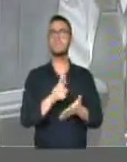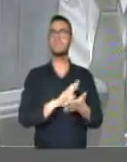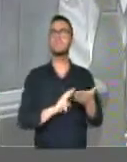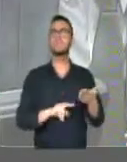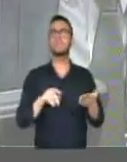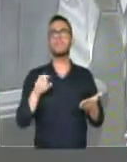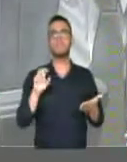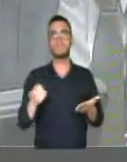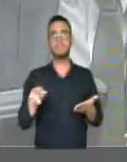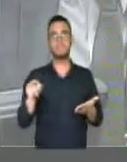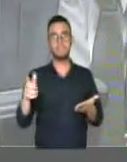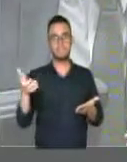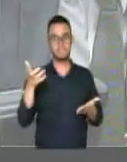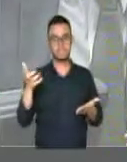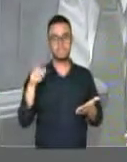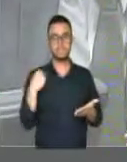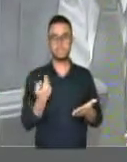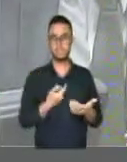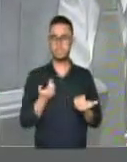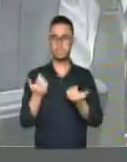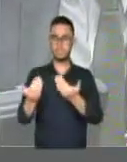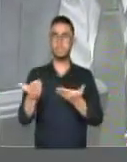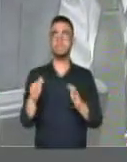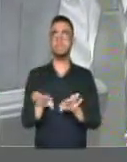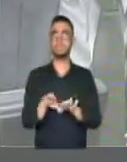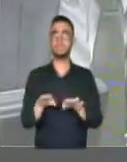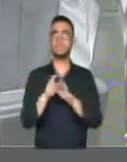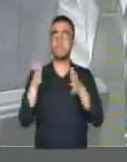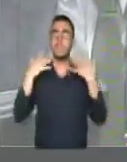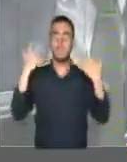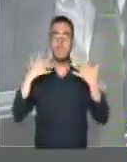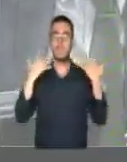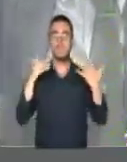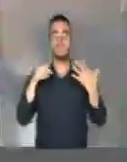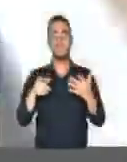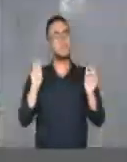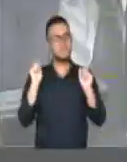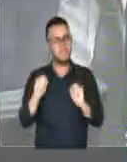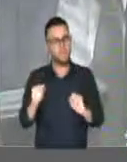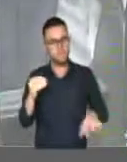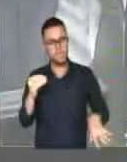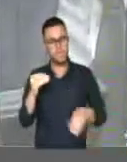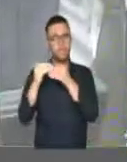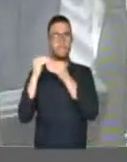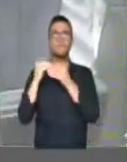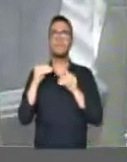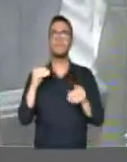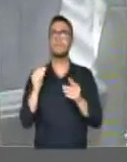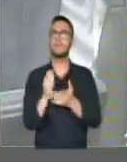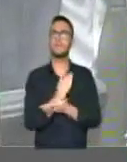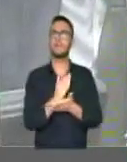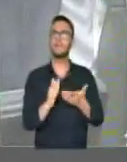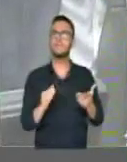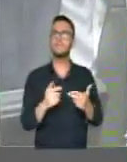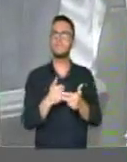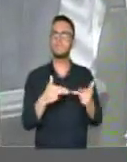exemplo, se quiser, e nós oferecemos isso com muita alegria, pode incorporar aspectos do